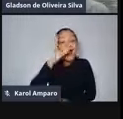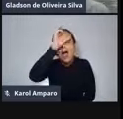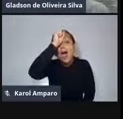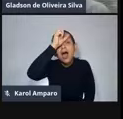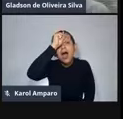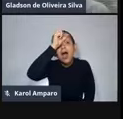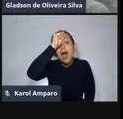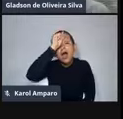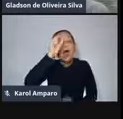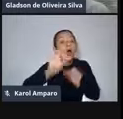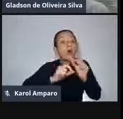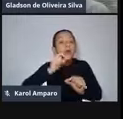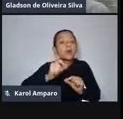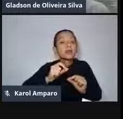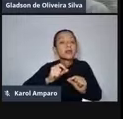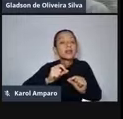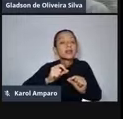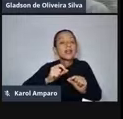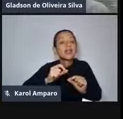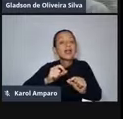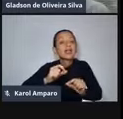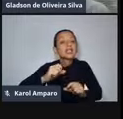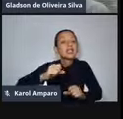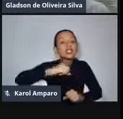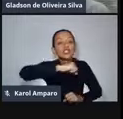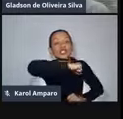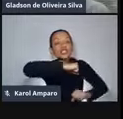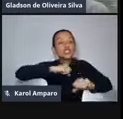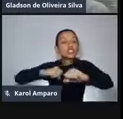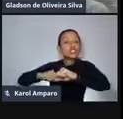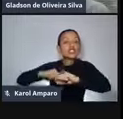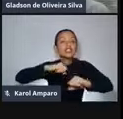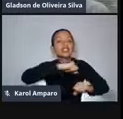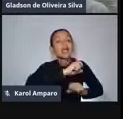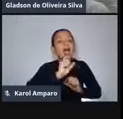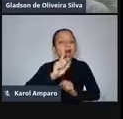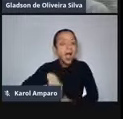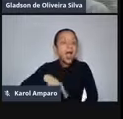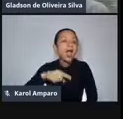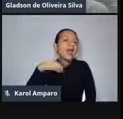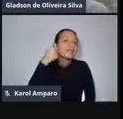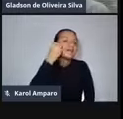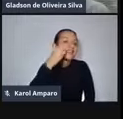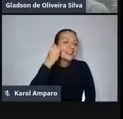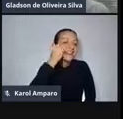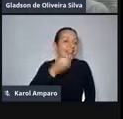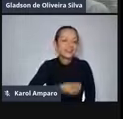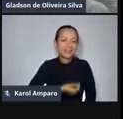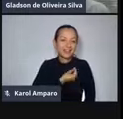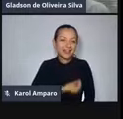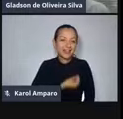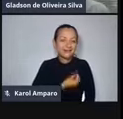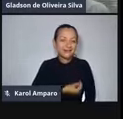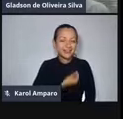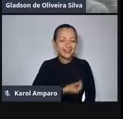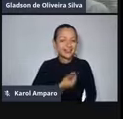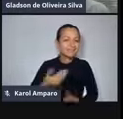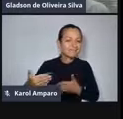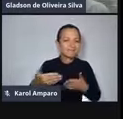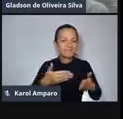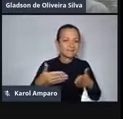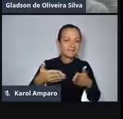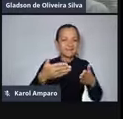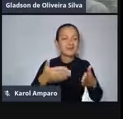a gingar para sempre. No caminhar da estrada da sua vida, da sua jornada, você vai